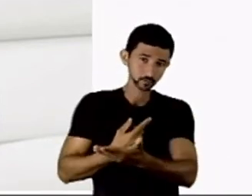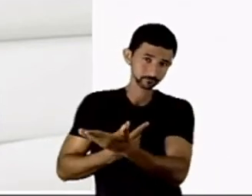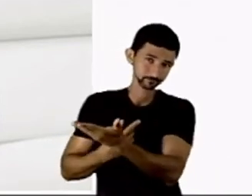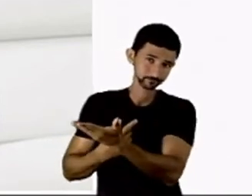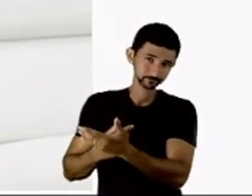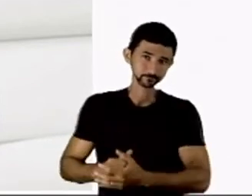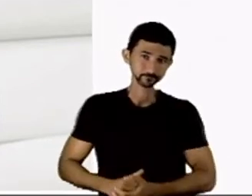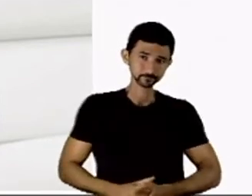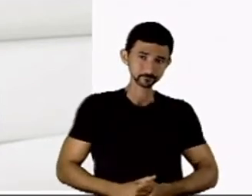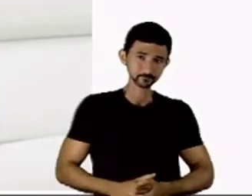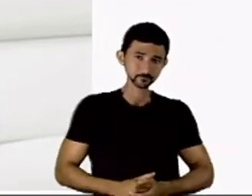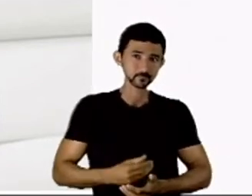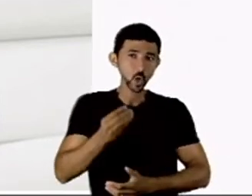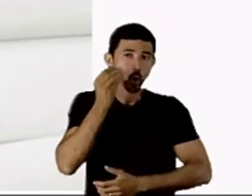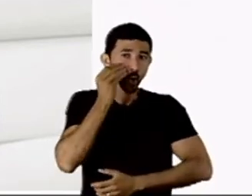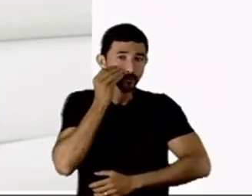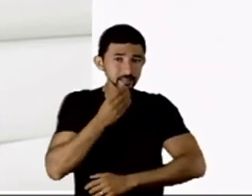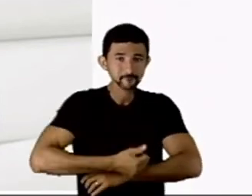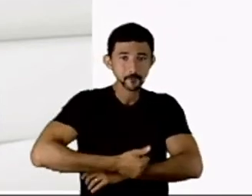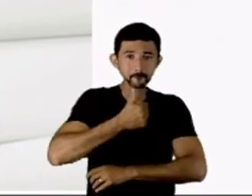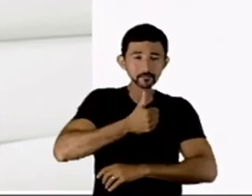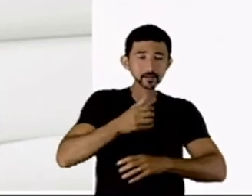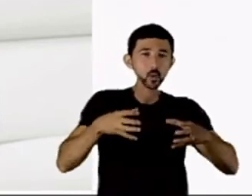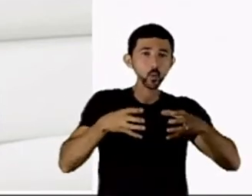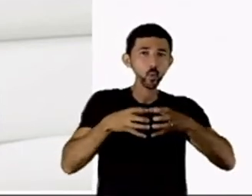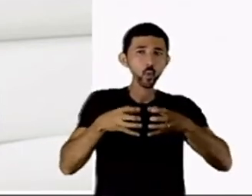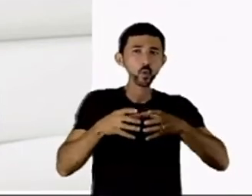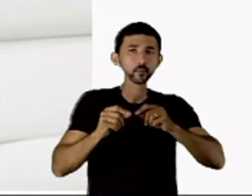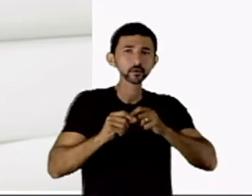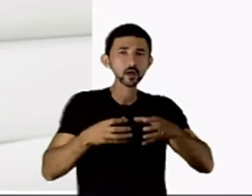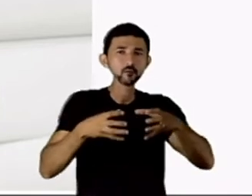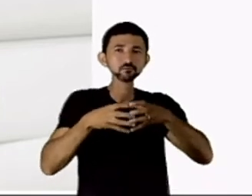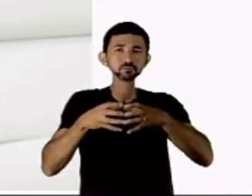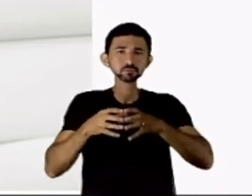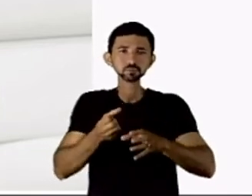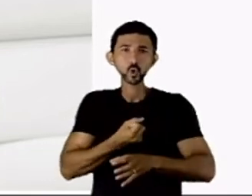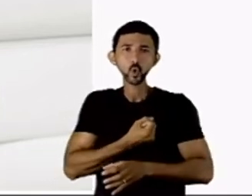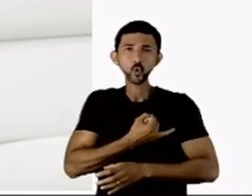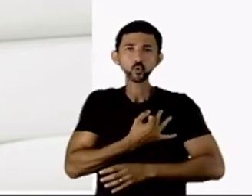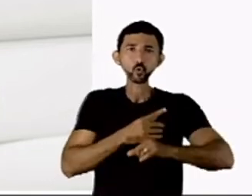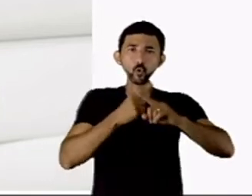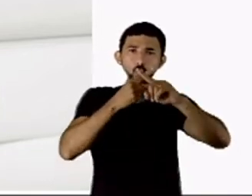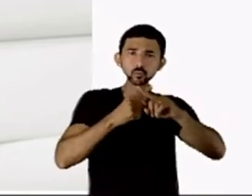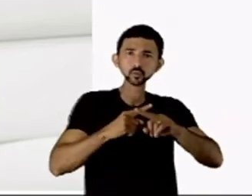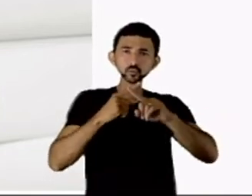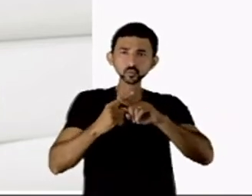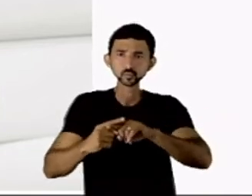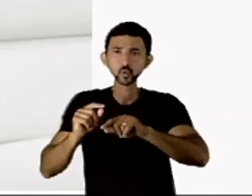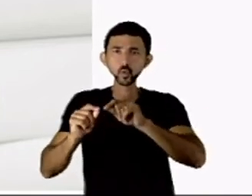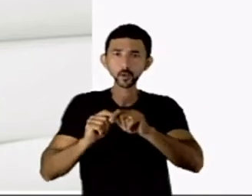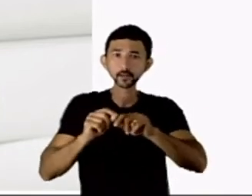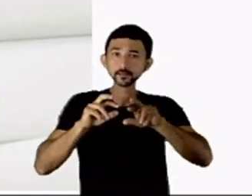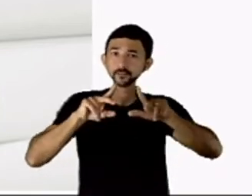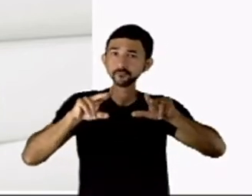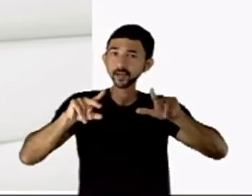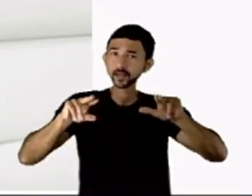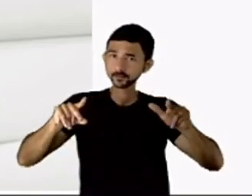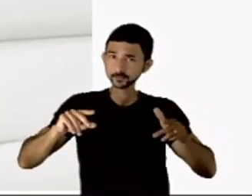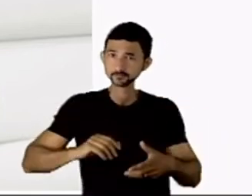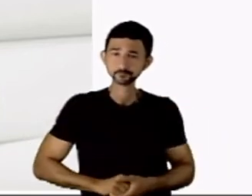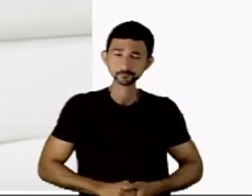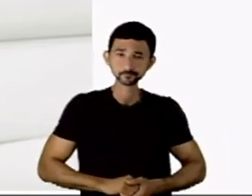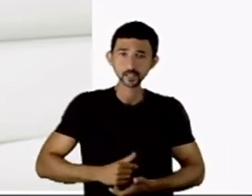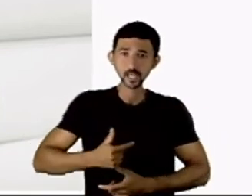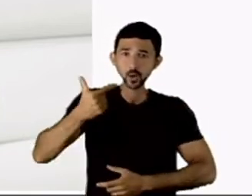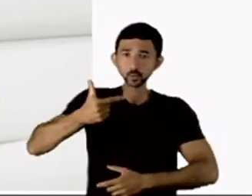lê comigo. Observa-se que o primeiro grupo é formado por multiplicações com fatores diferentes. E